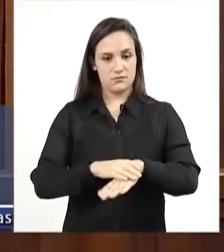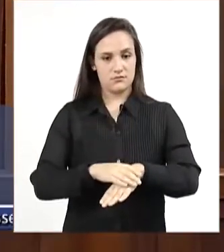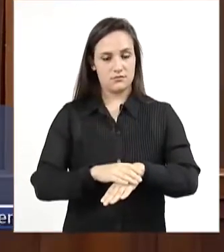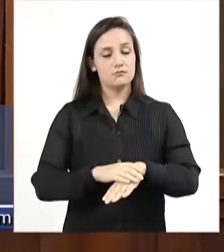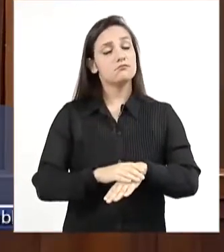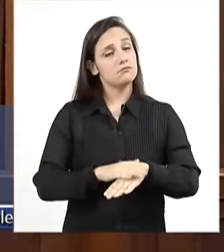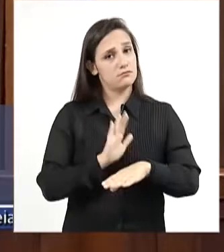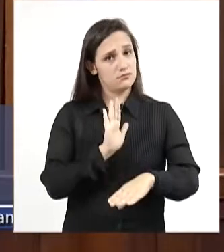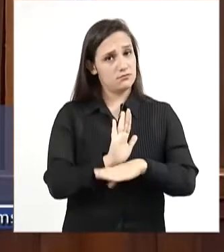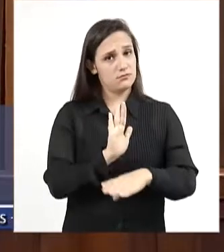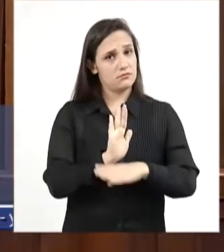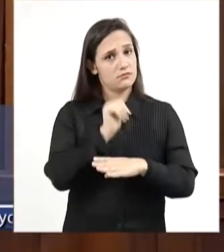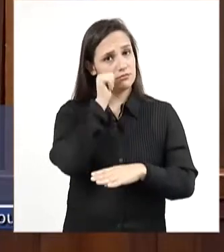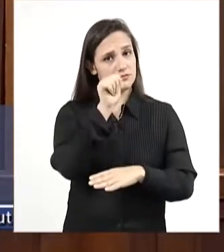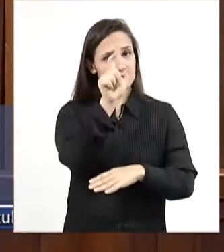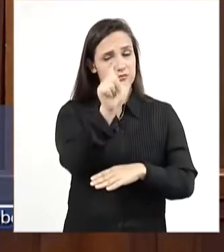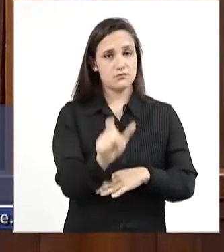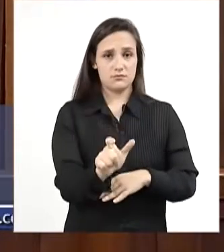mulher sul-mato-grossense.